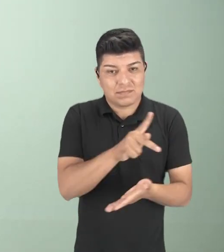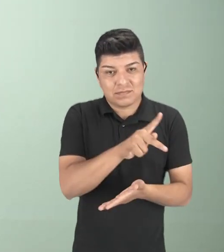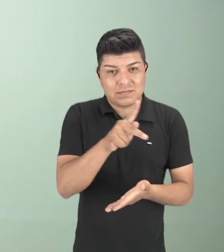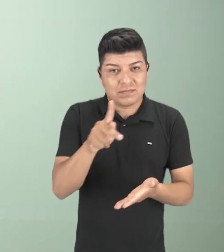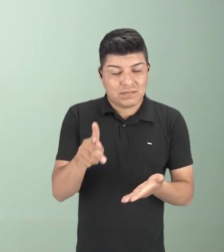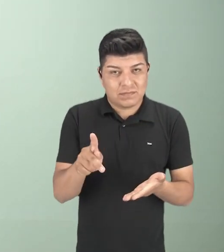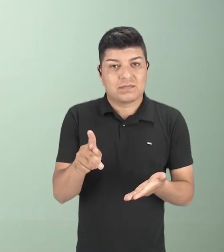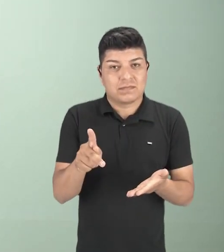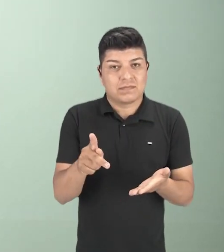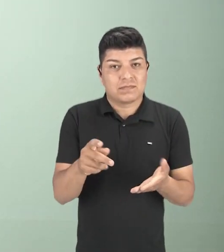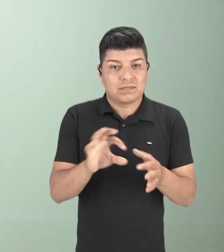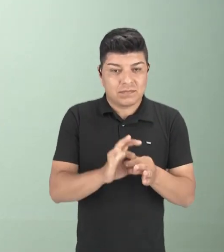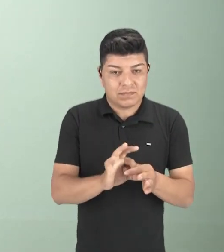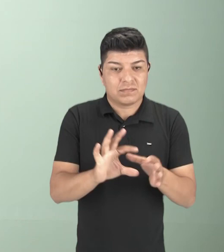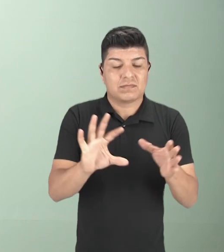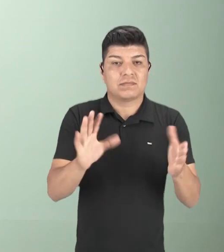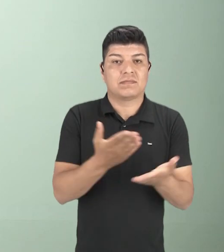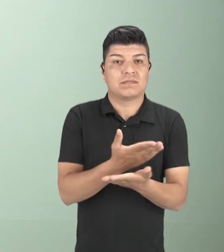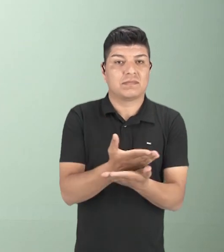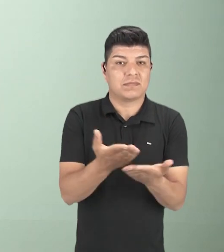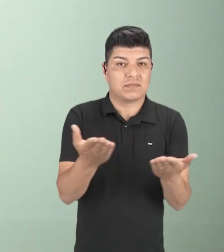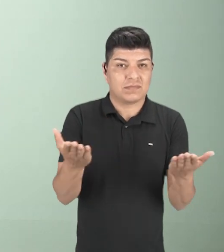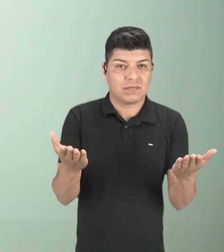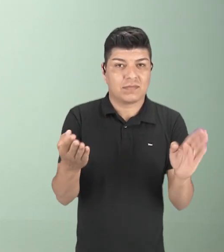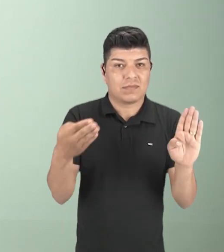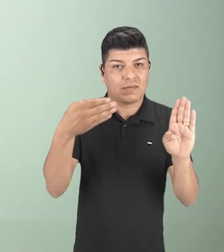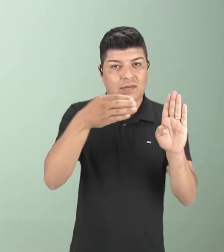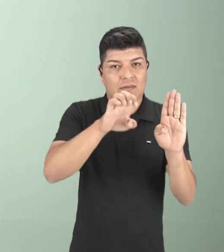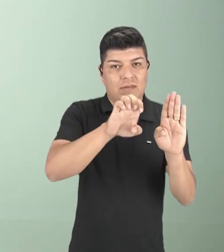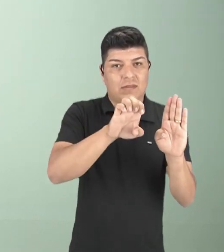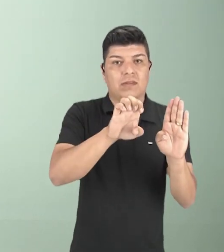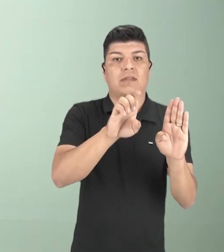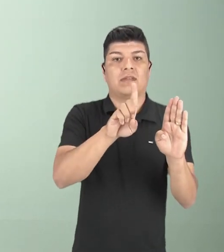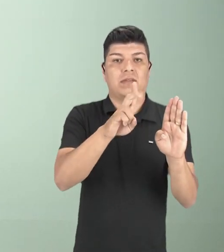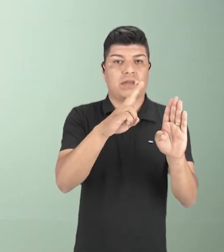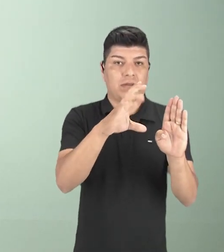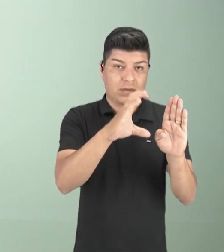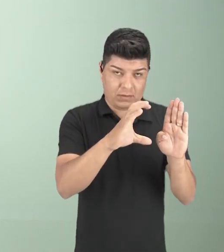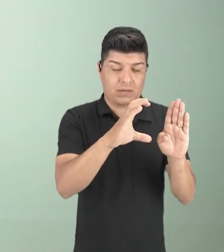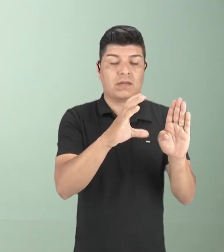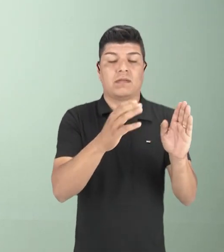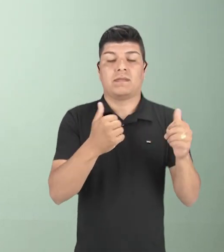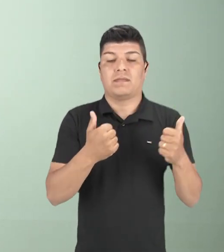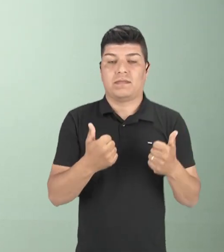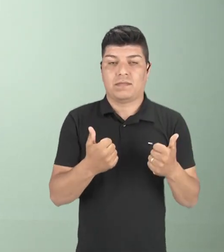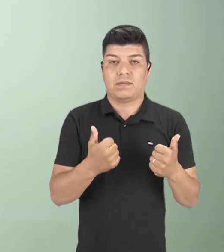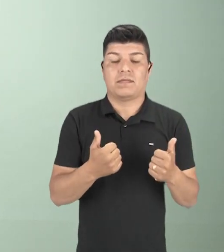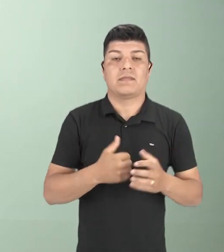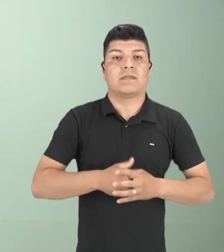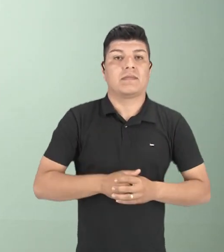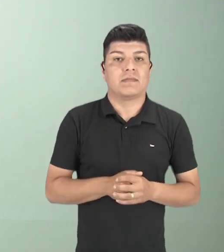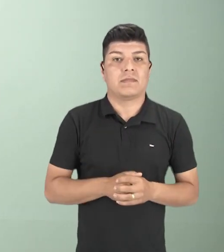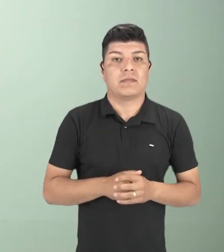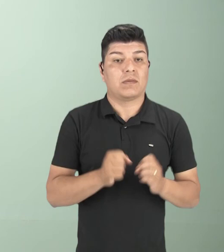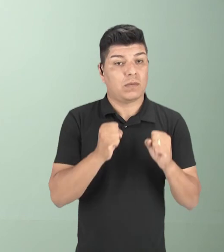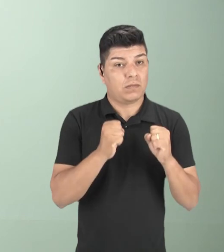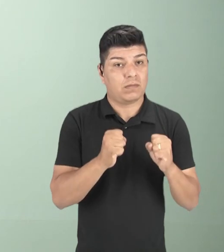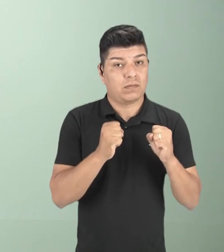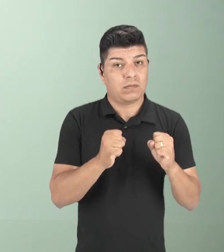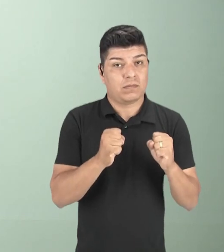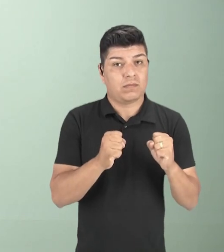vão estar disponibilizando para vocês. Entrem na plataforma também, Eduque, né? Para poder